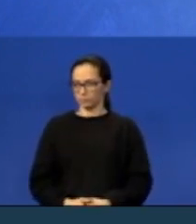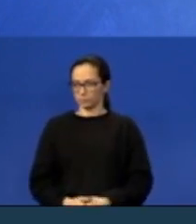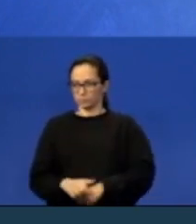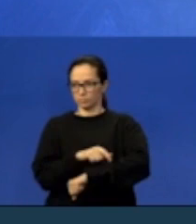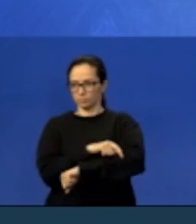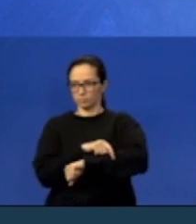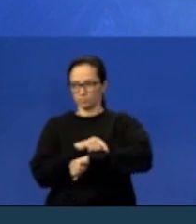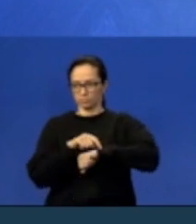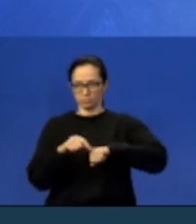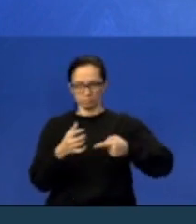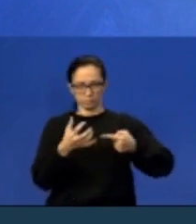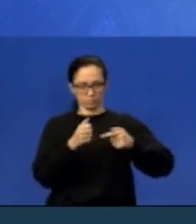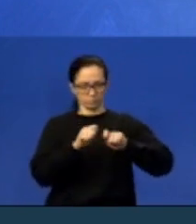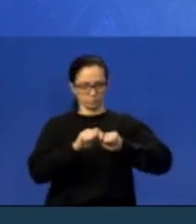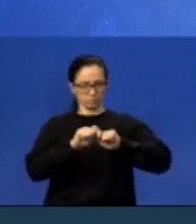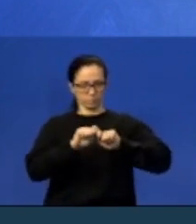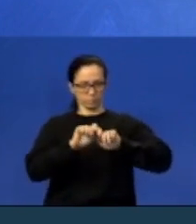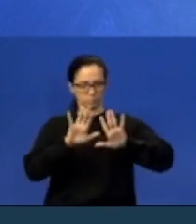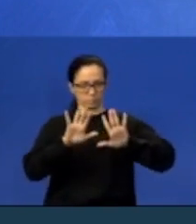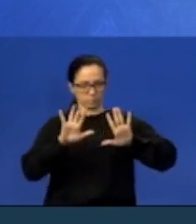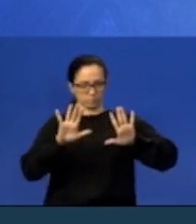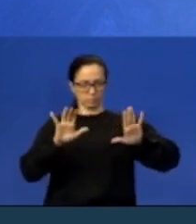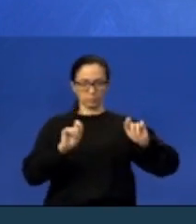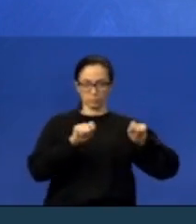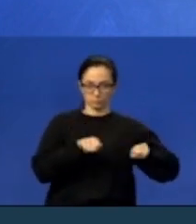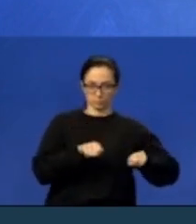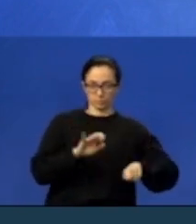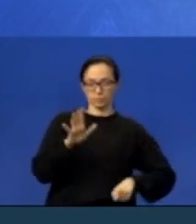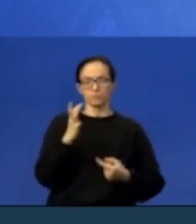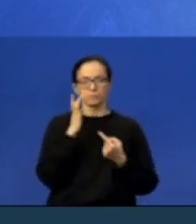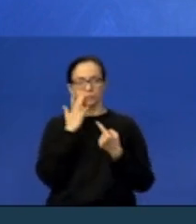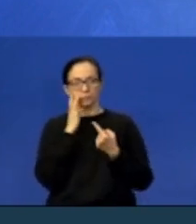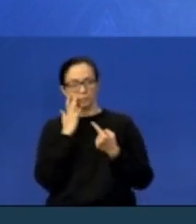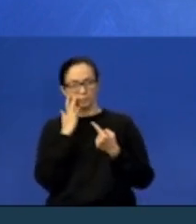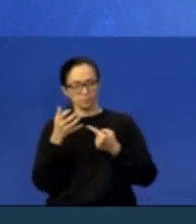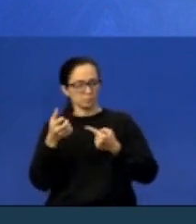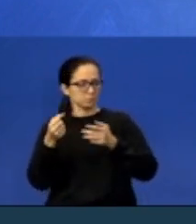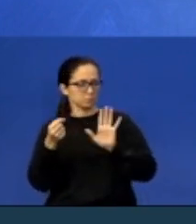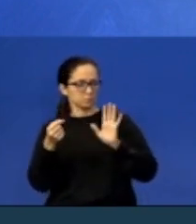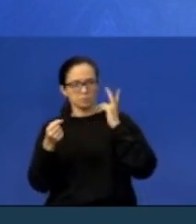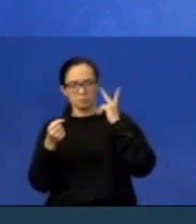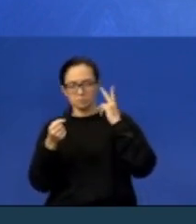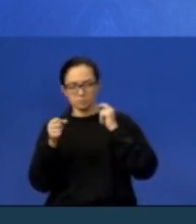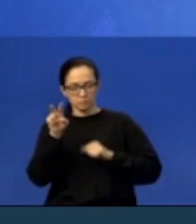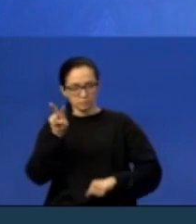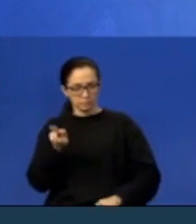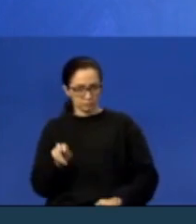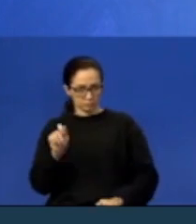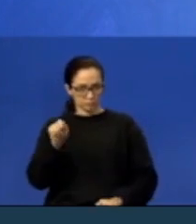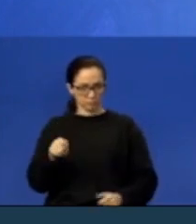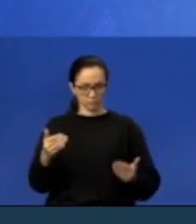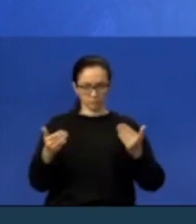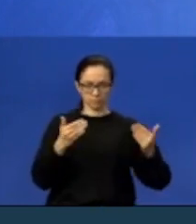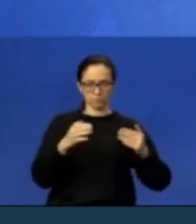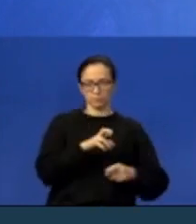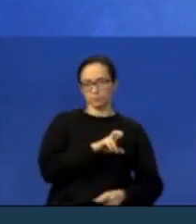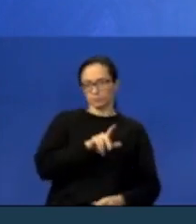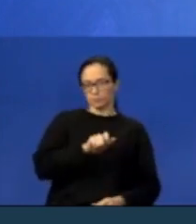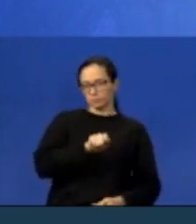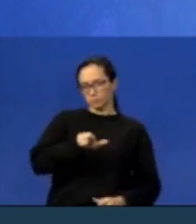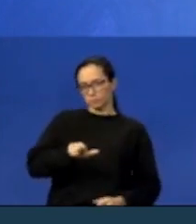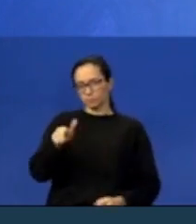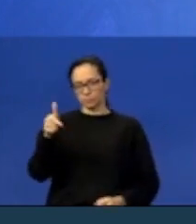vai ter um branco brilhante. E o tecido ósseo, uma coloração branca na imagem formada. Diferentemente, por exemplo,